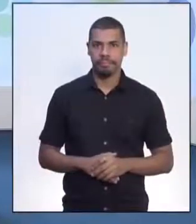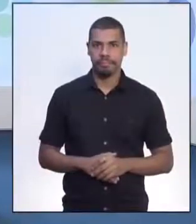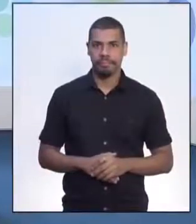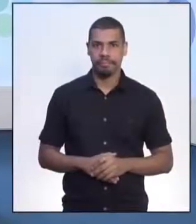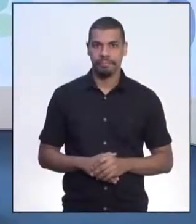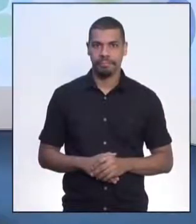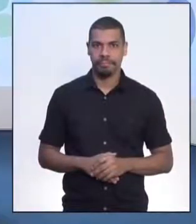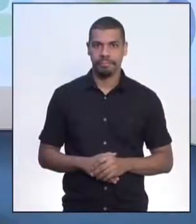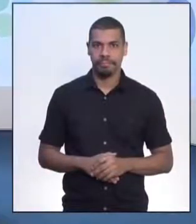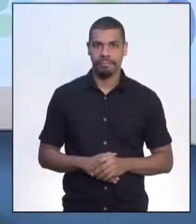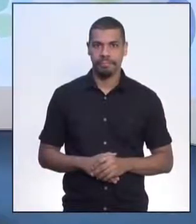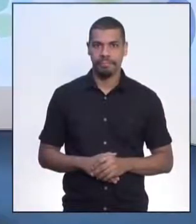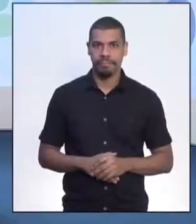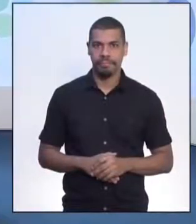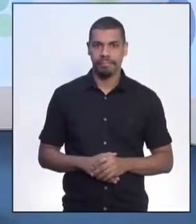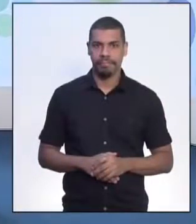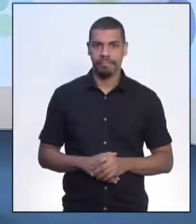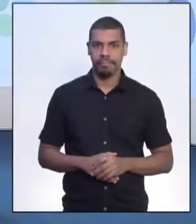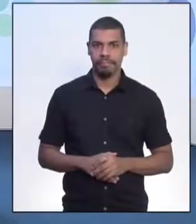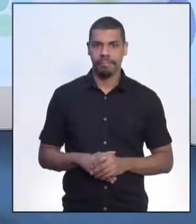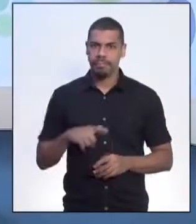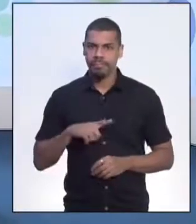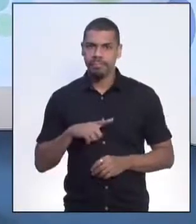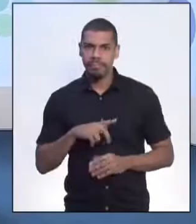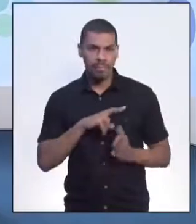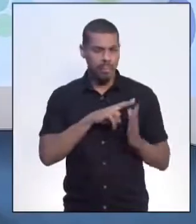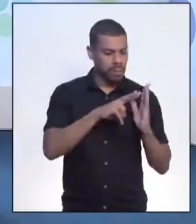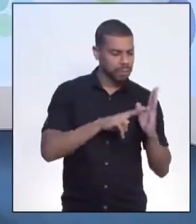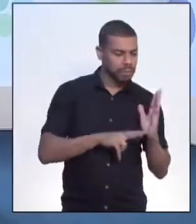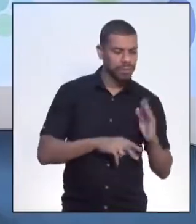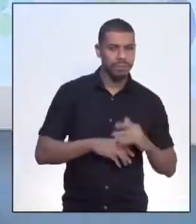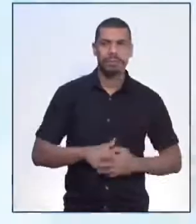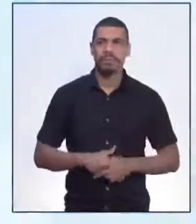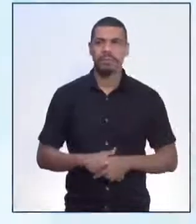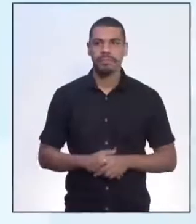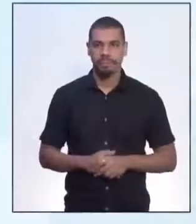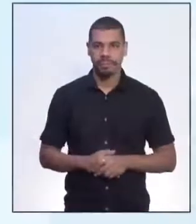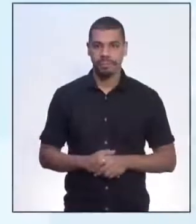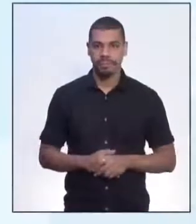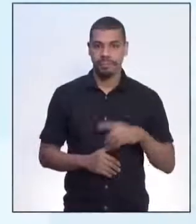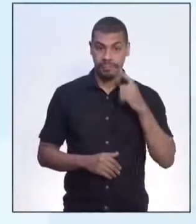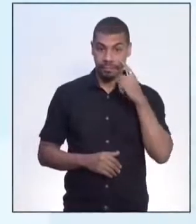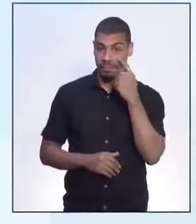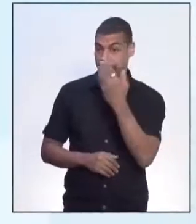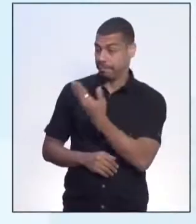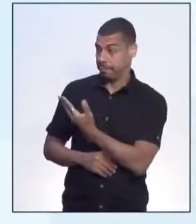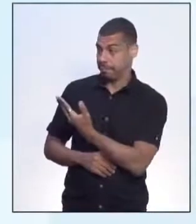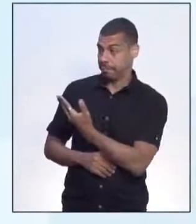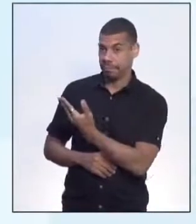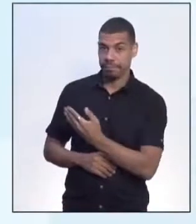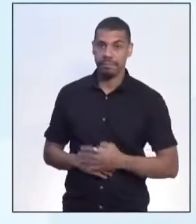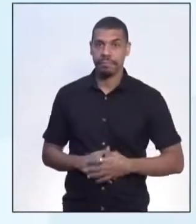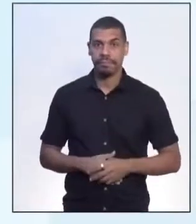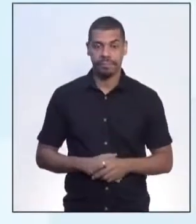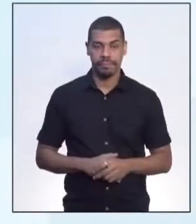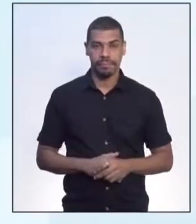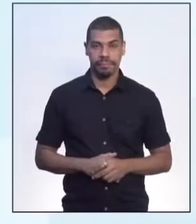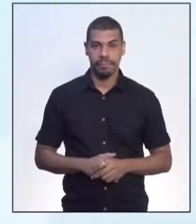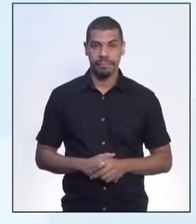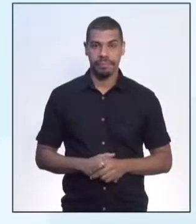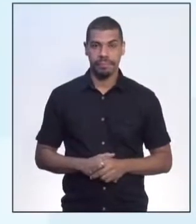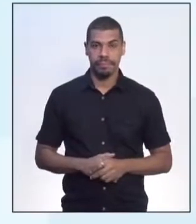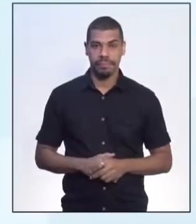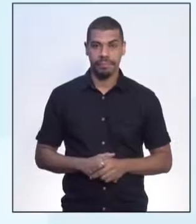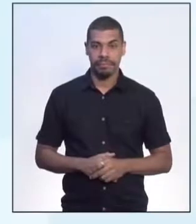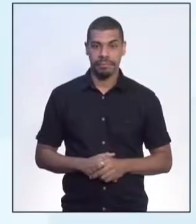né? Não precisa. Você quer ler um parágrafo e eu leio outro? Vamos lá. My name is Paul. In the morning, I get